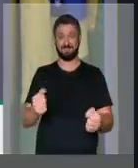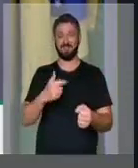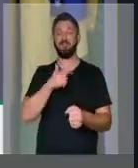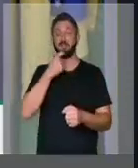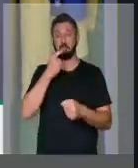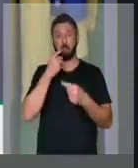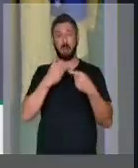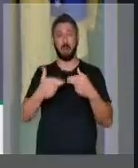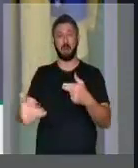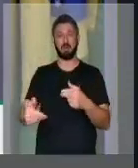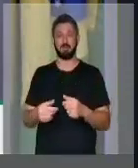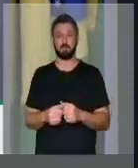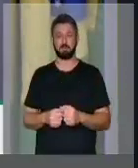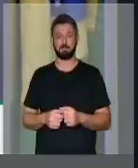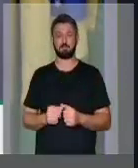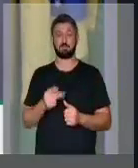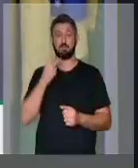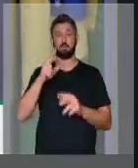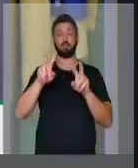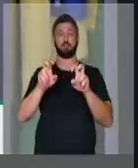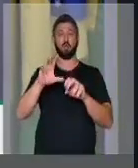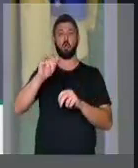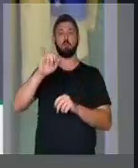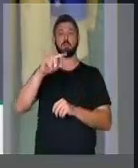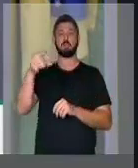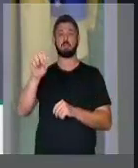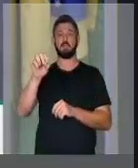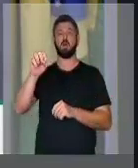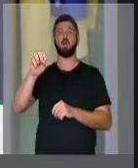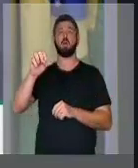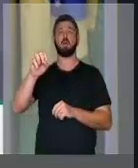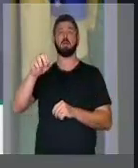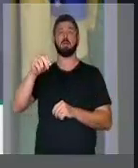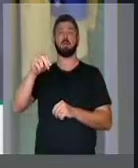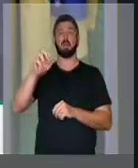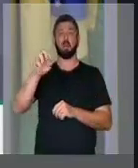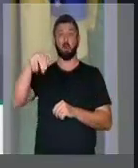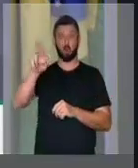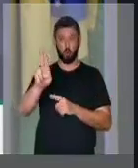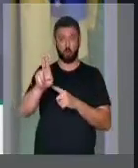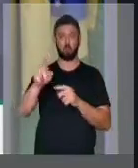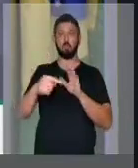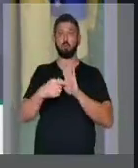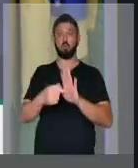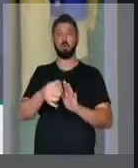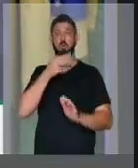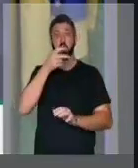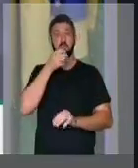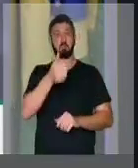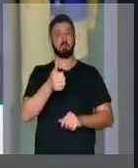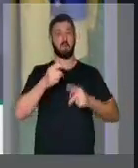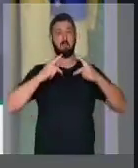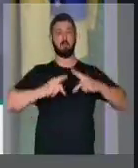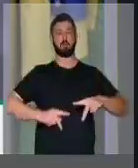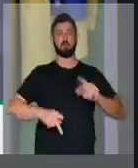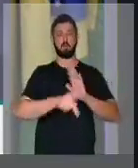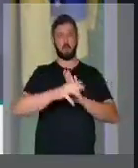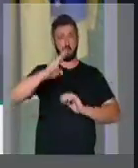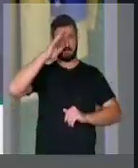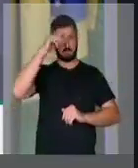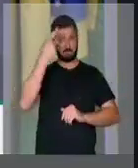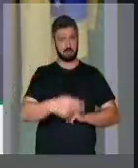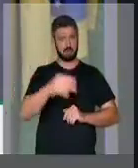entrevista no Alto Comissário das Nações Unidas, elogiando a postura das Forças Armadas brasileiras